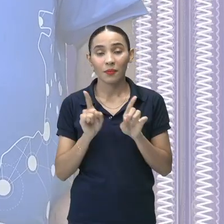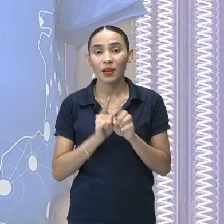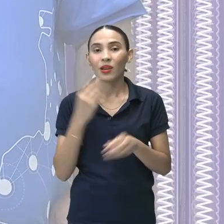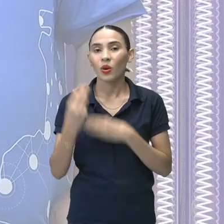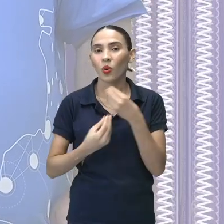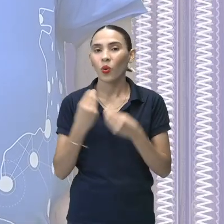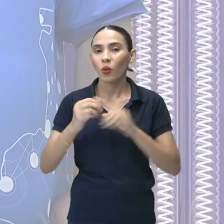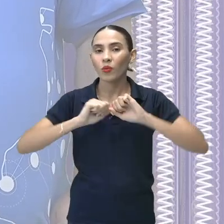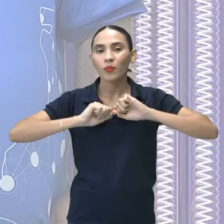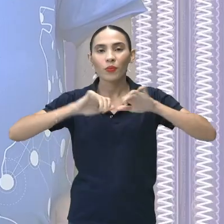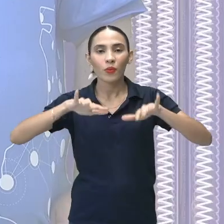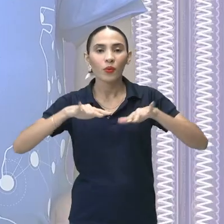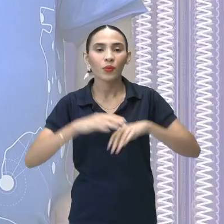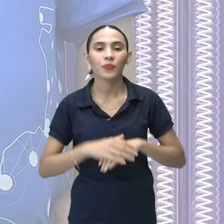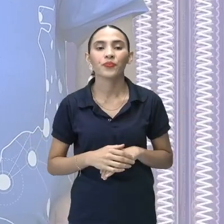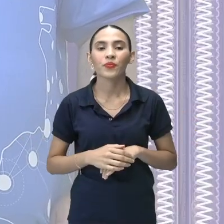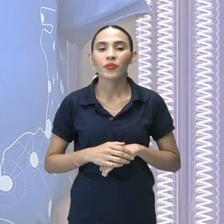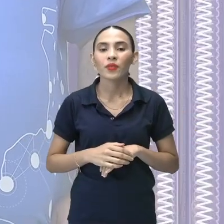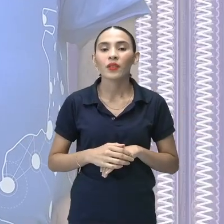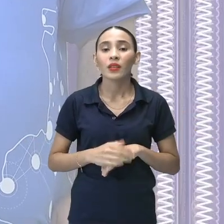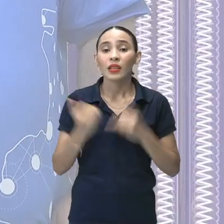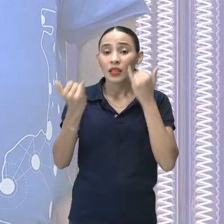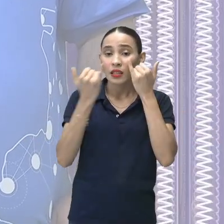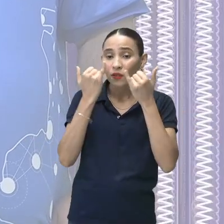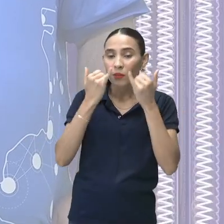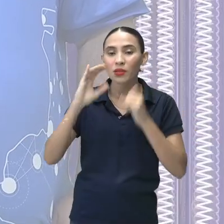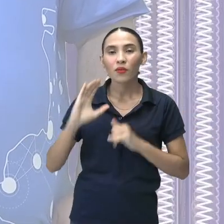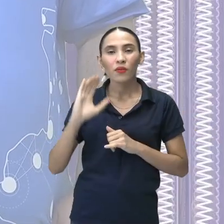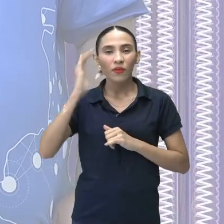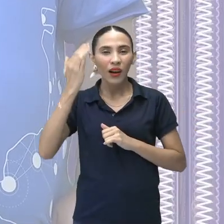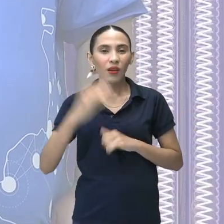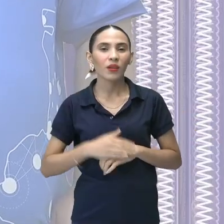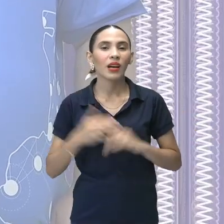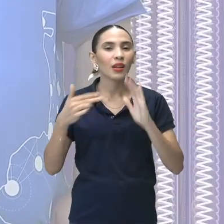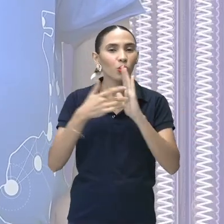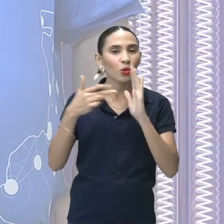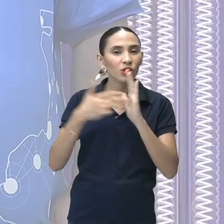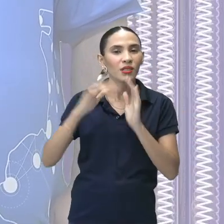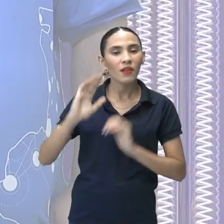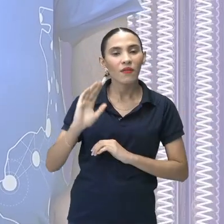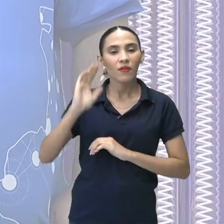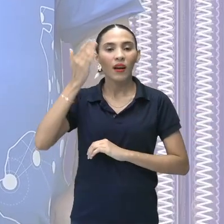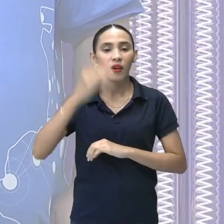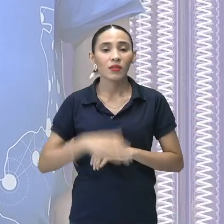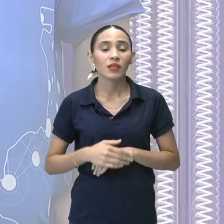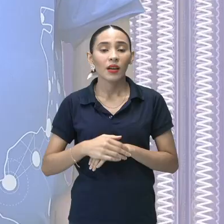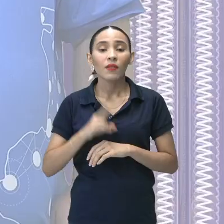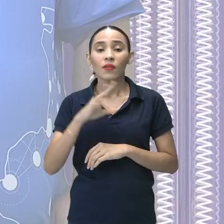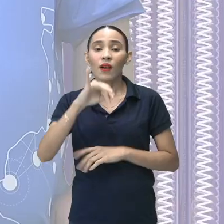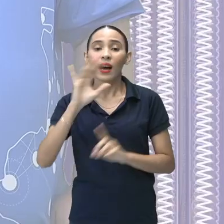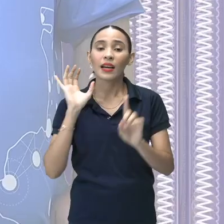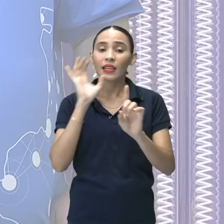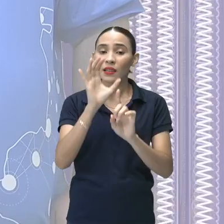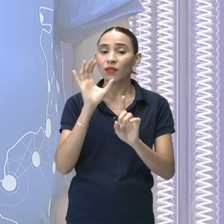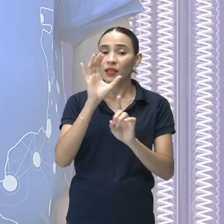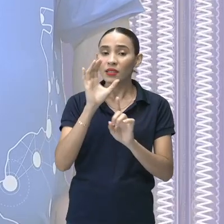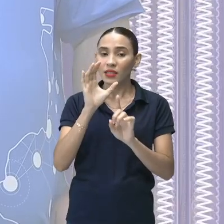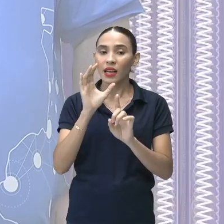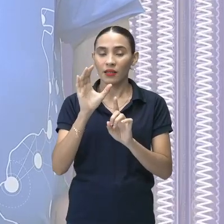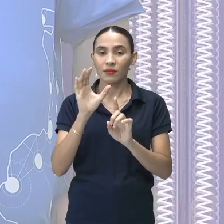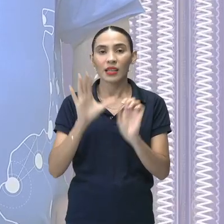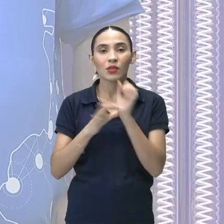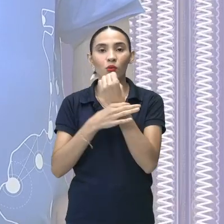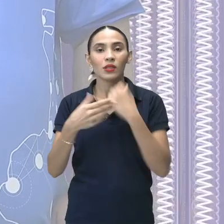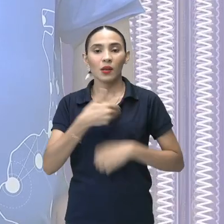democracia? Então, pensar essas temáticas de privacidade, pensar temáticas que questionam a questão